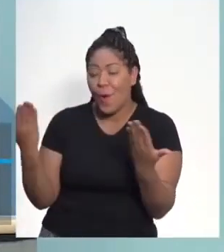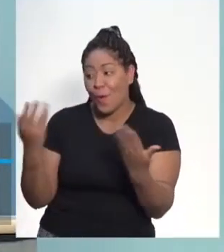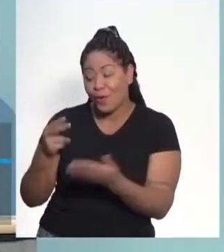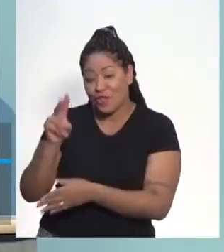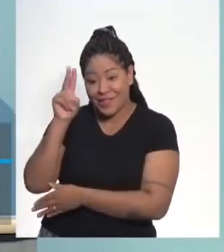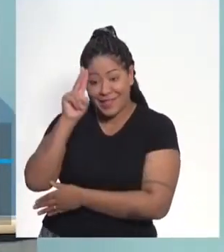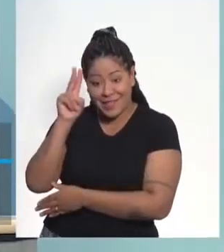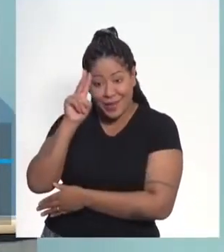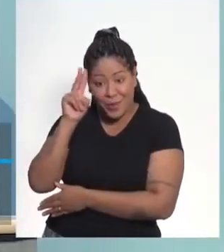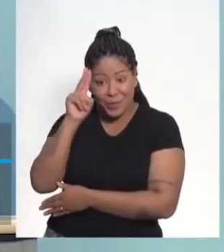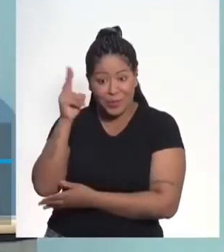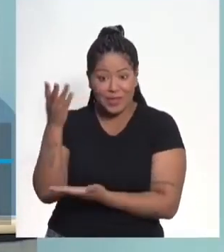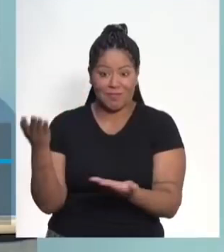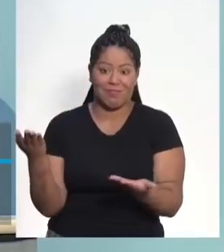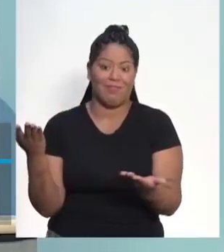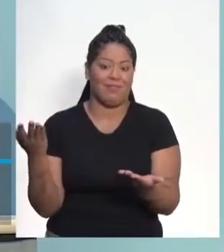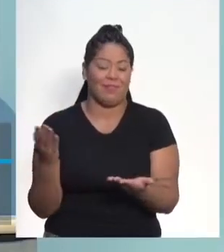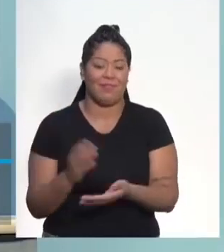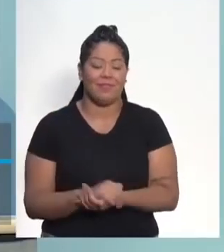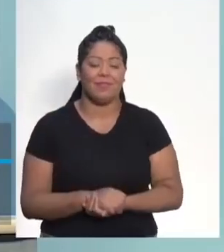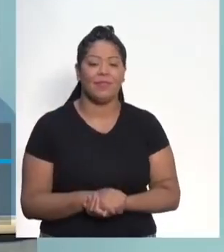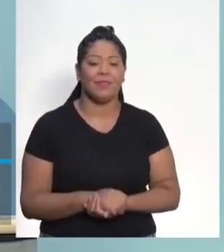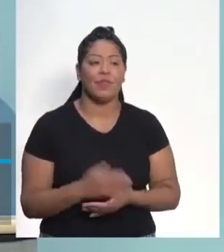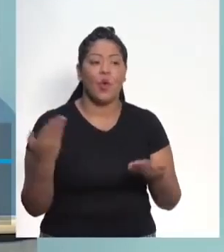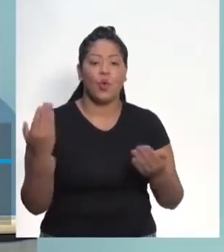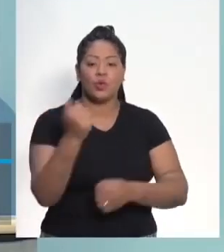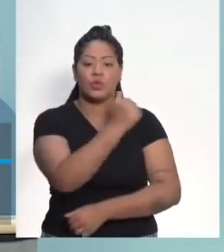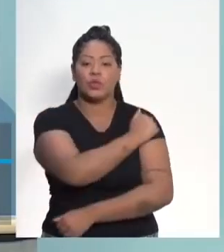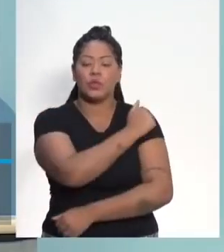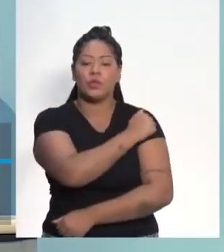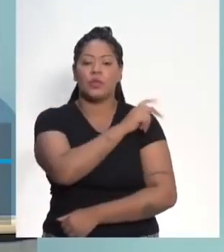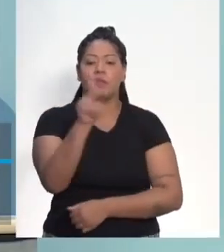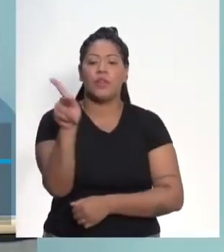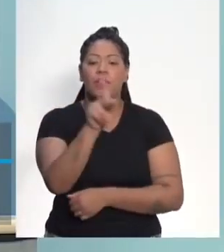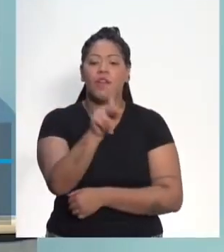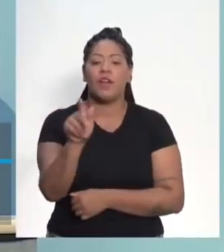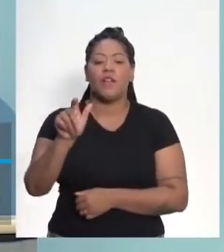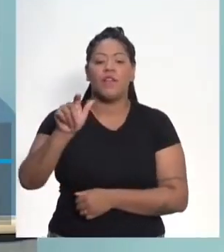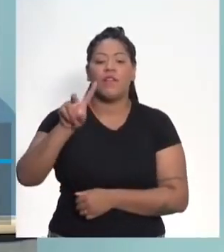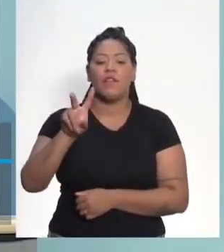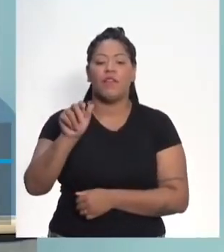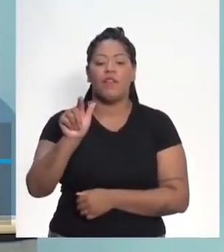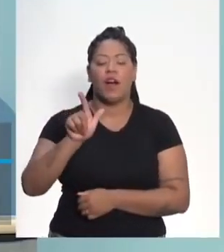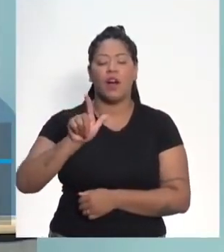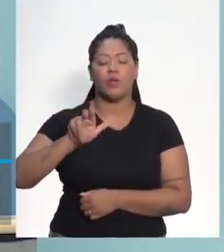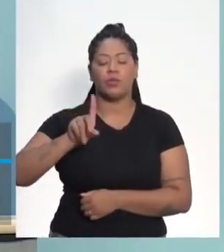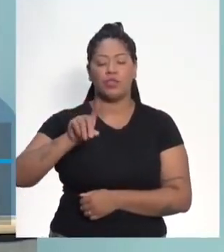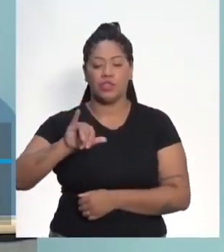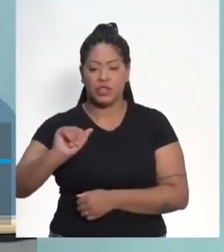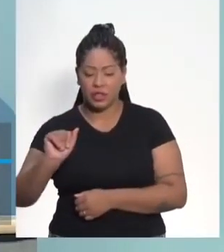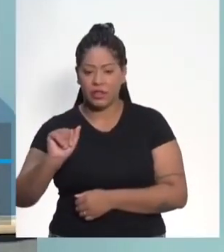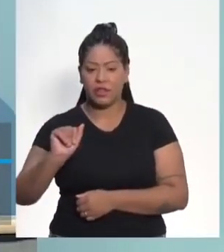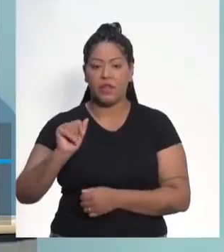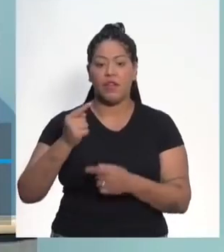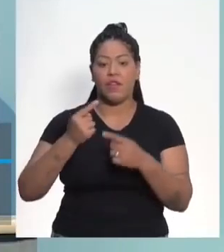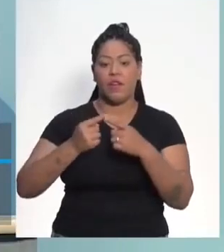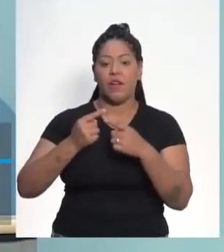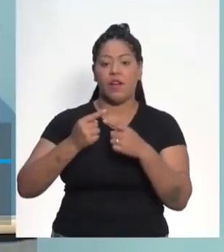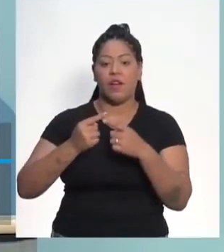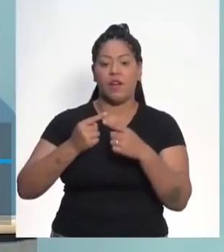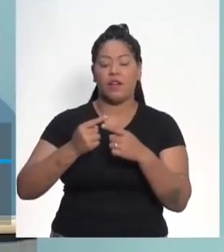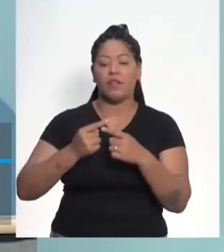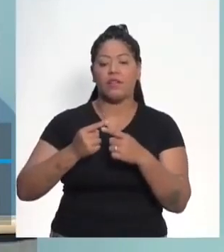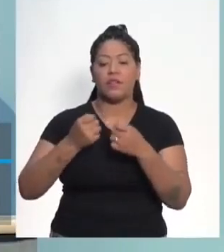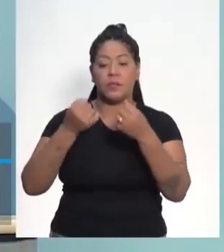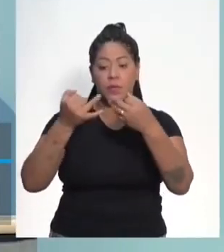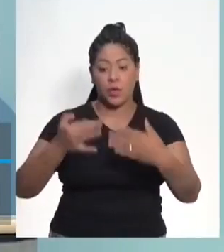segunda-feira de madrugada, literalmente. Bom, os alunos do Pro Valdir, desconto. Pro Hugo, eu vi, mas não